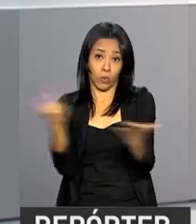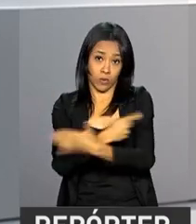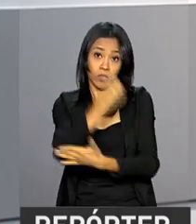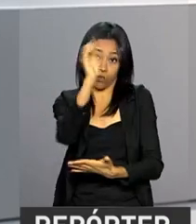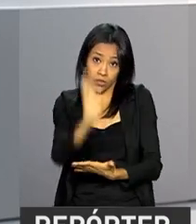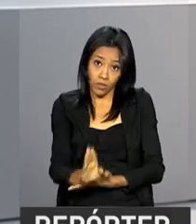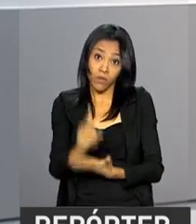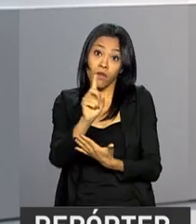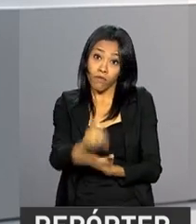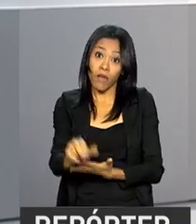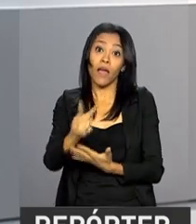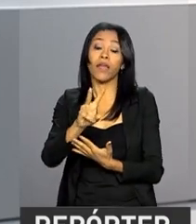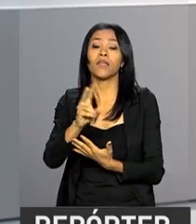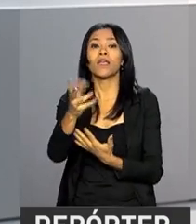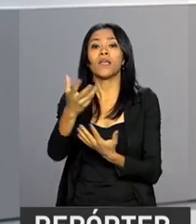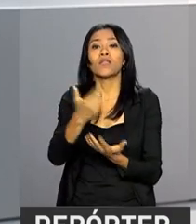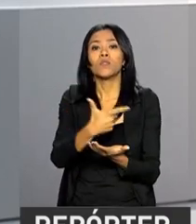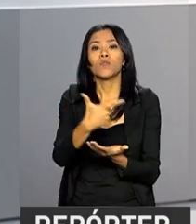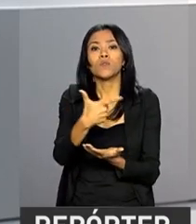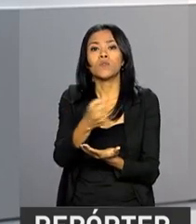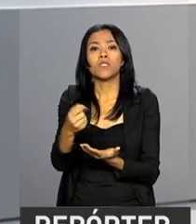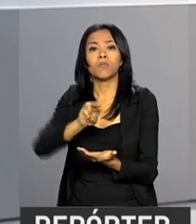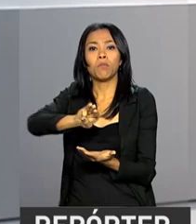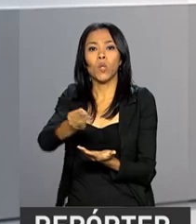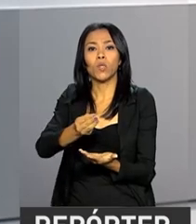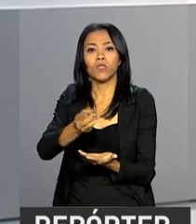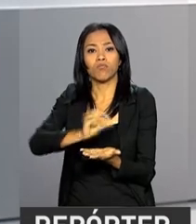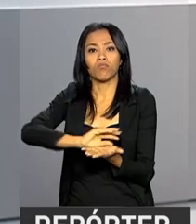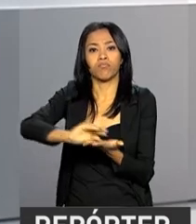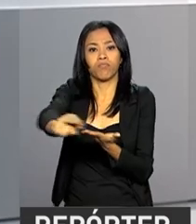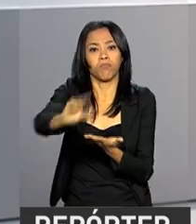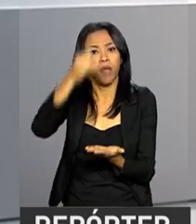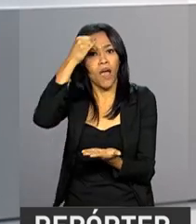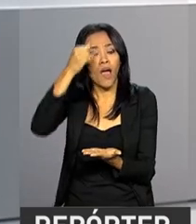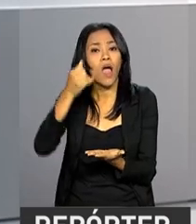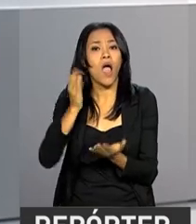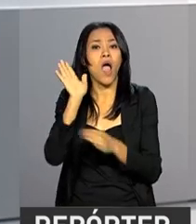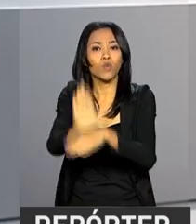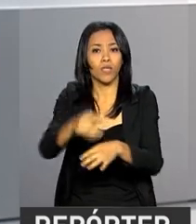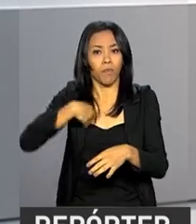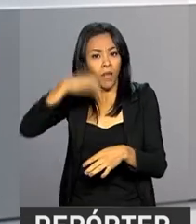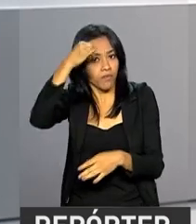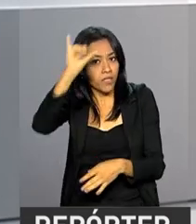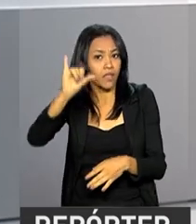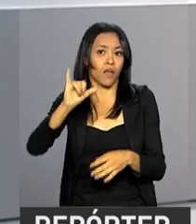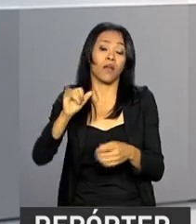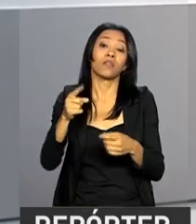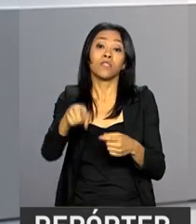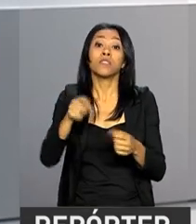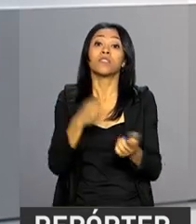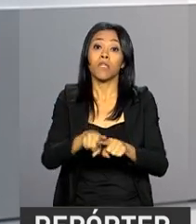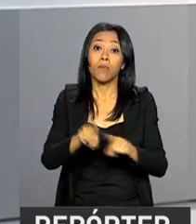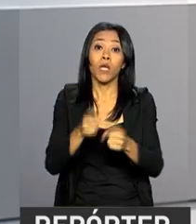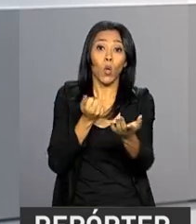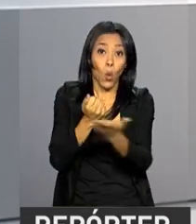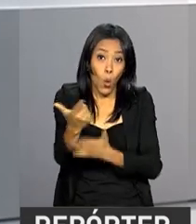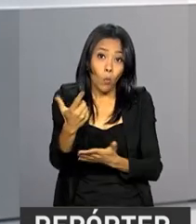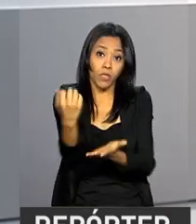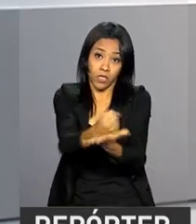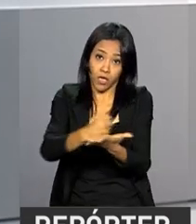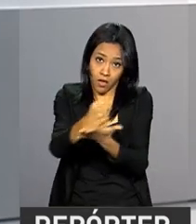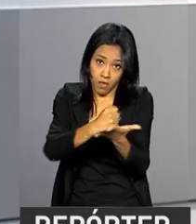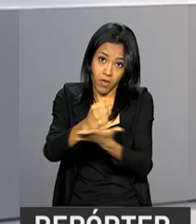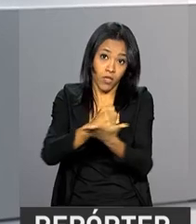receberão 200 milhões de reais para ajudar na prevenção o ministério da saúde também garantiu a compra e distribuição do medicamento